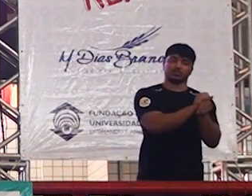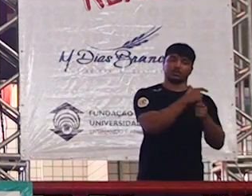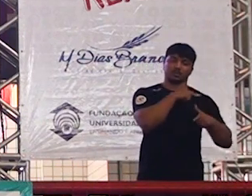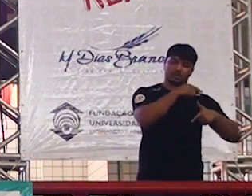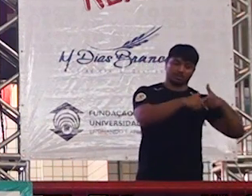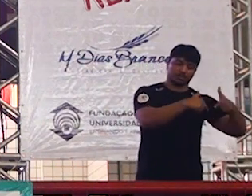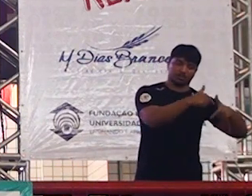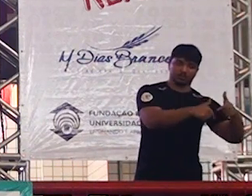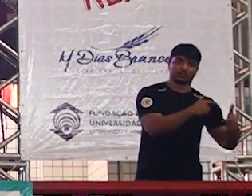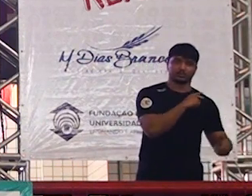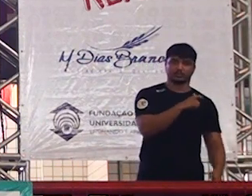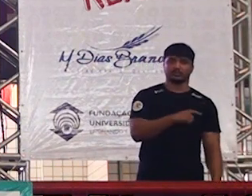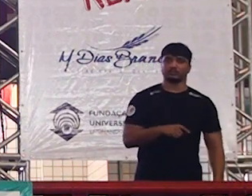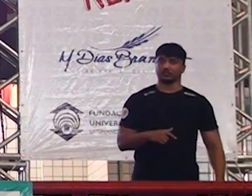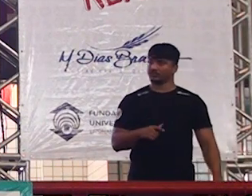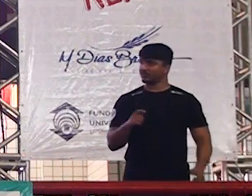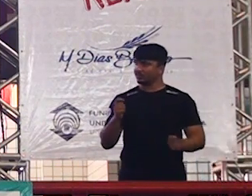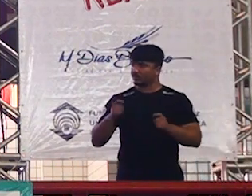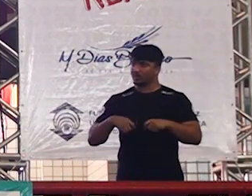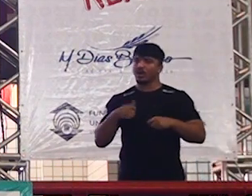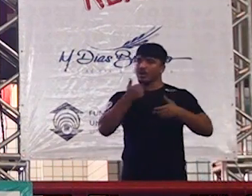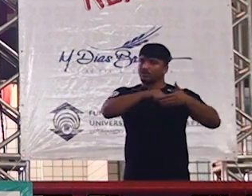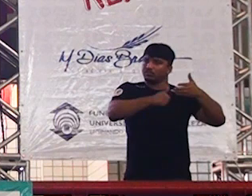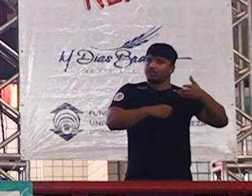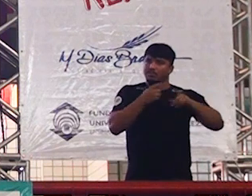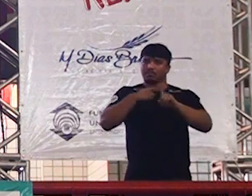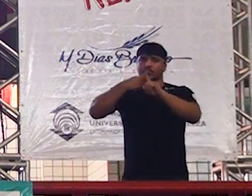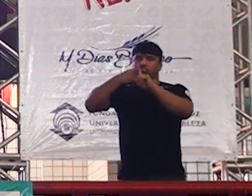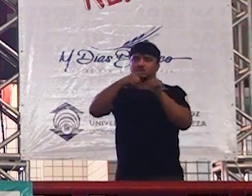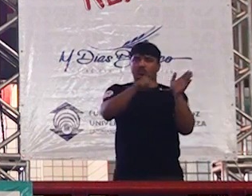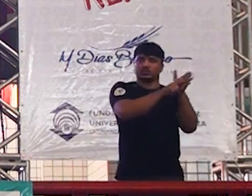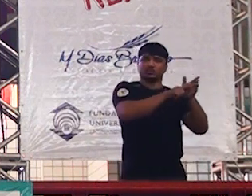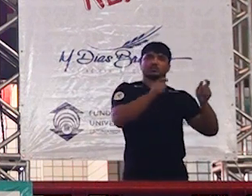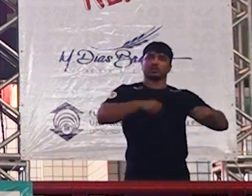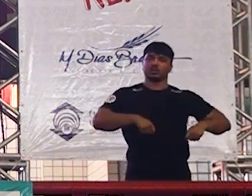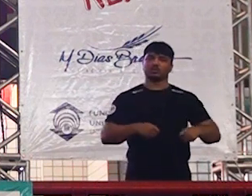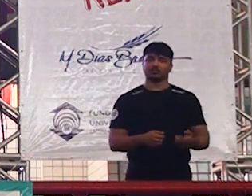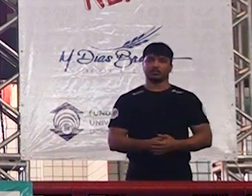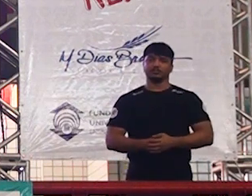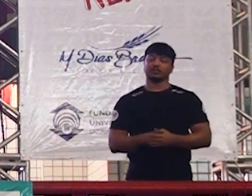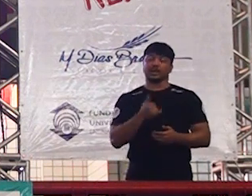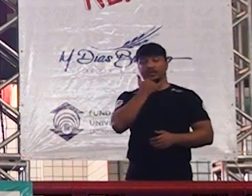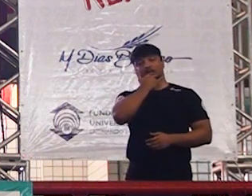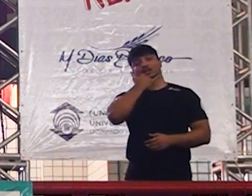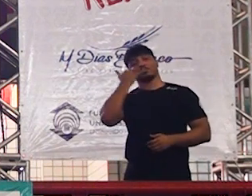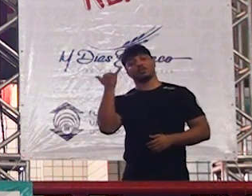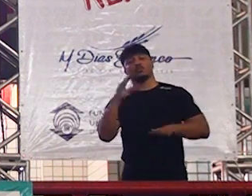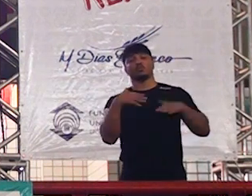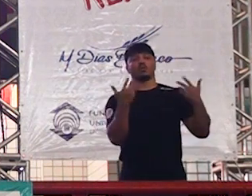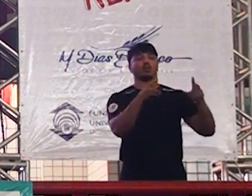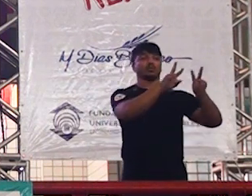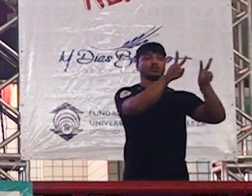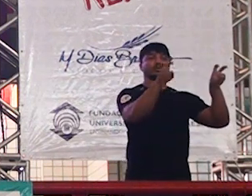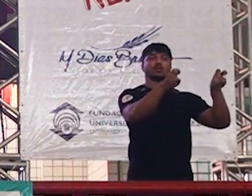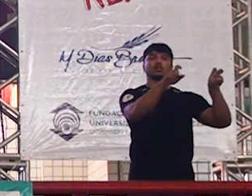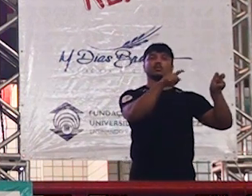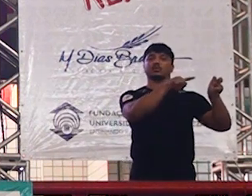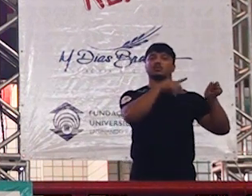Sim, candidato, que você perguntou, dá para fazer uma análise de prós e contras numa redação. Depende do tema,